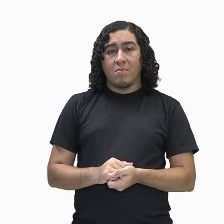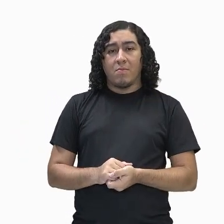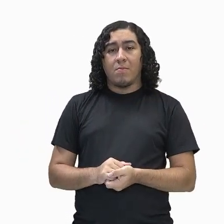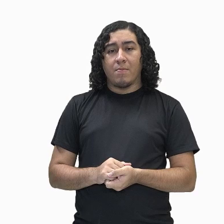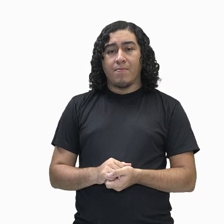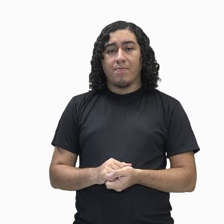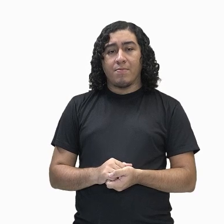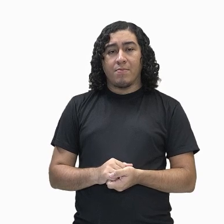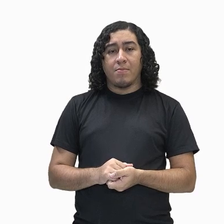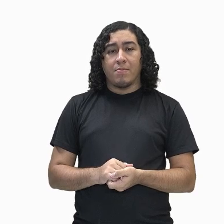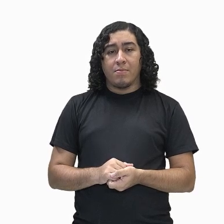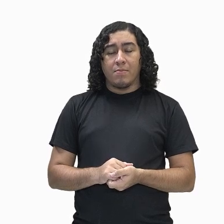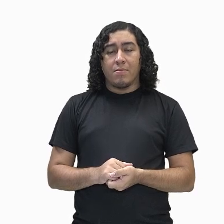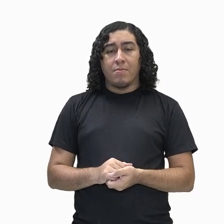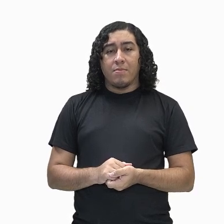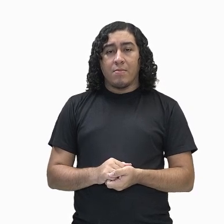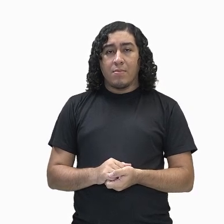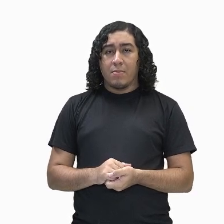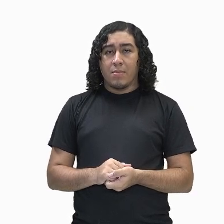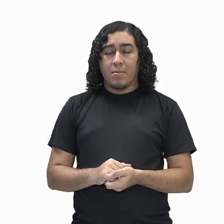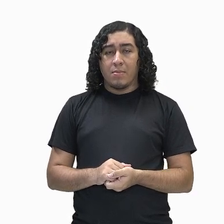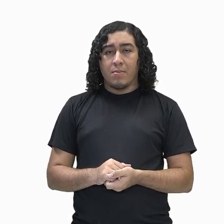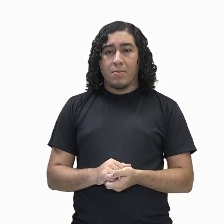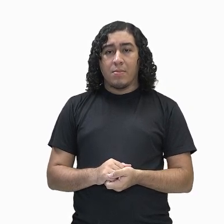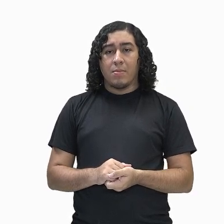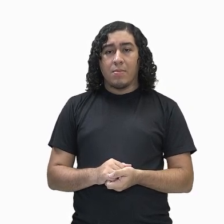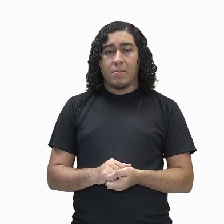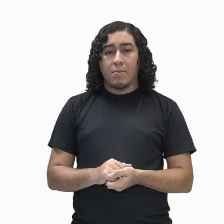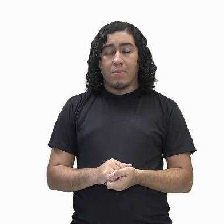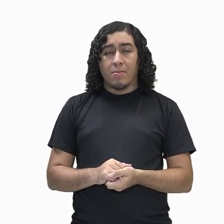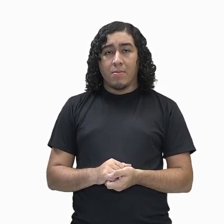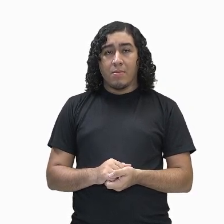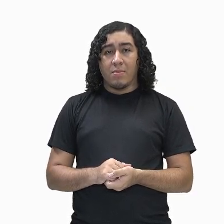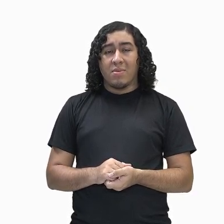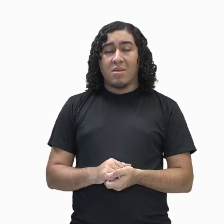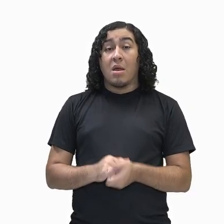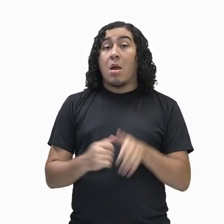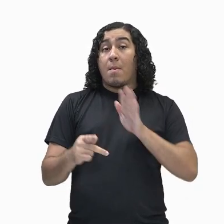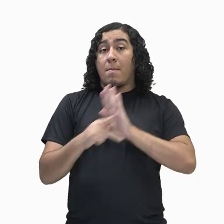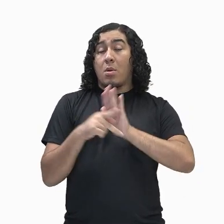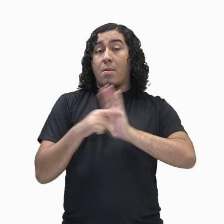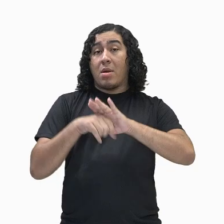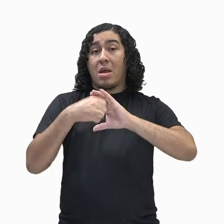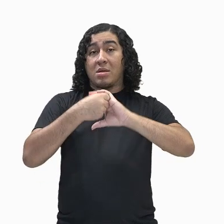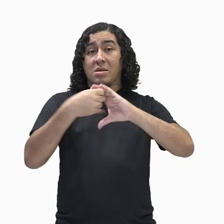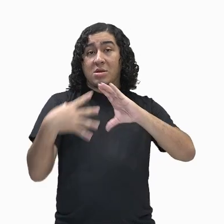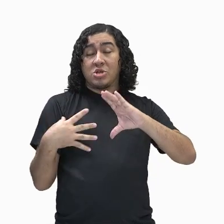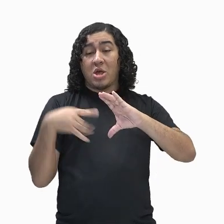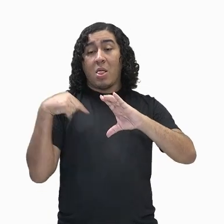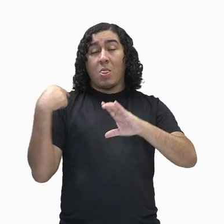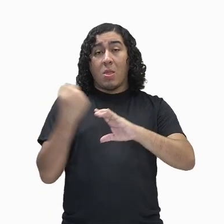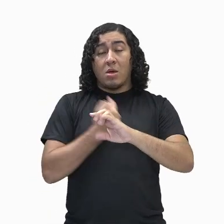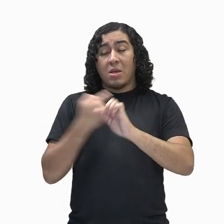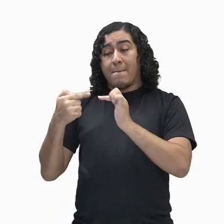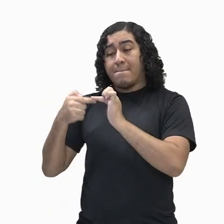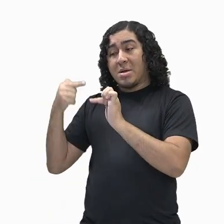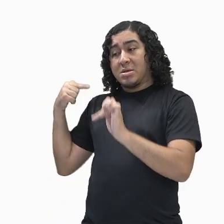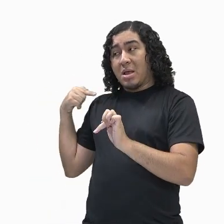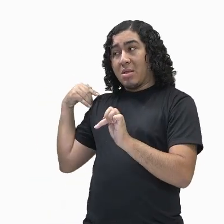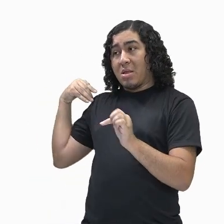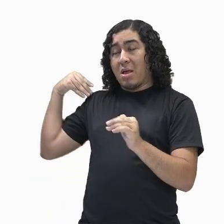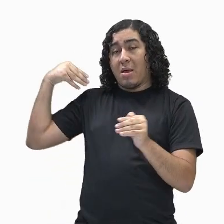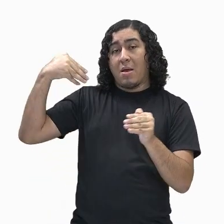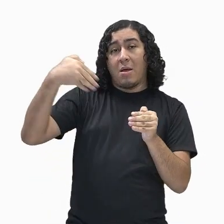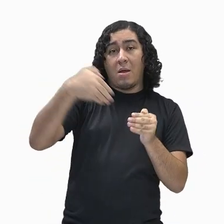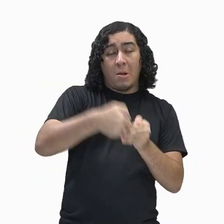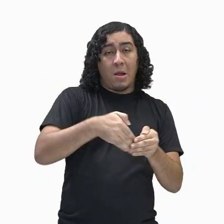foi deixado aí, foi trazido, é uma herança que nós carregamos até os dias